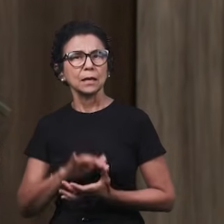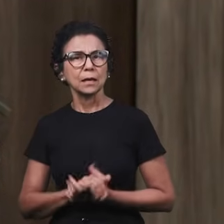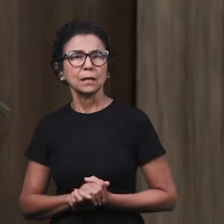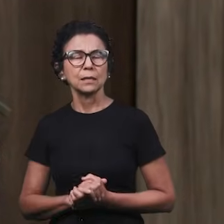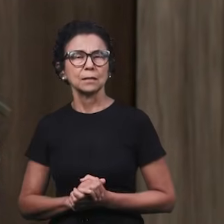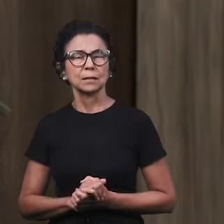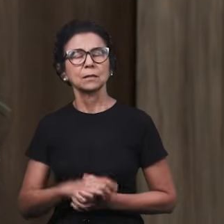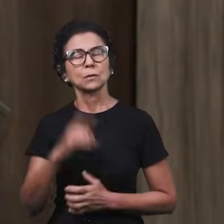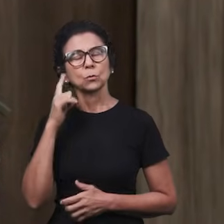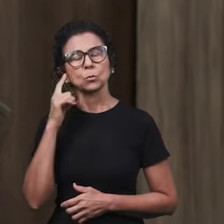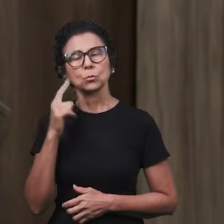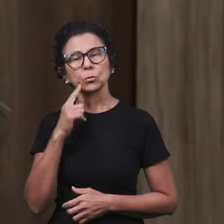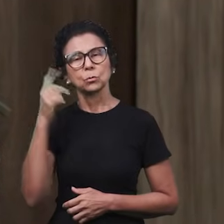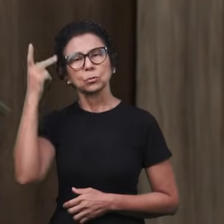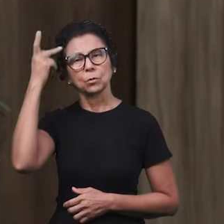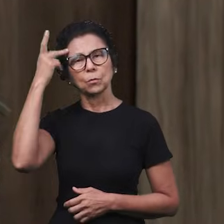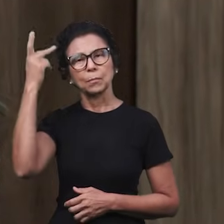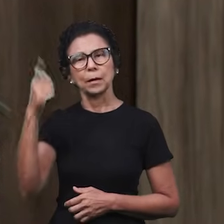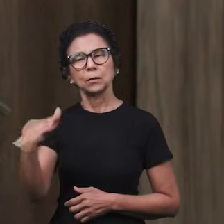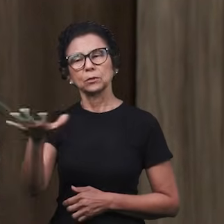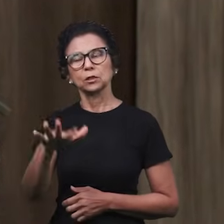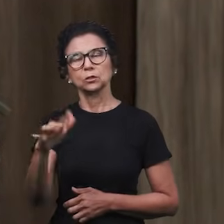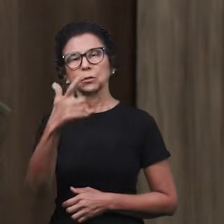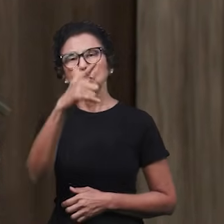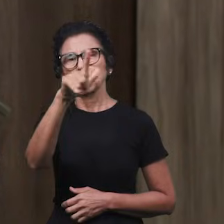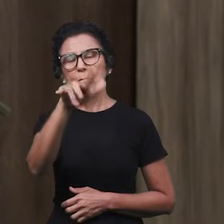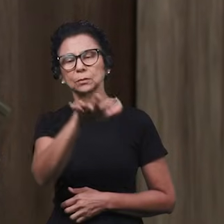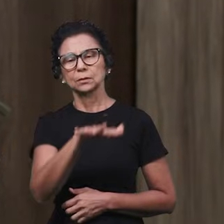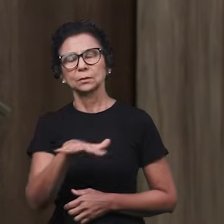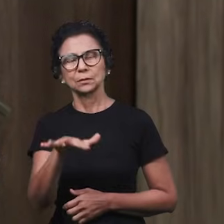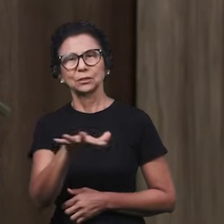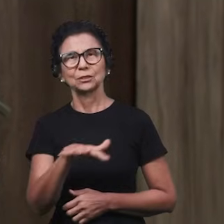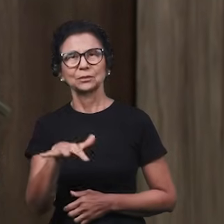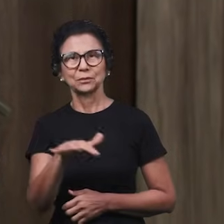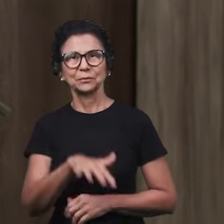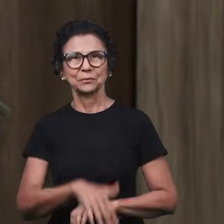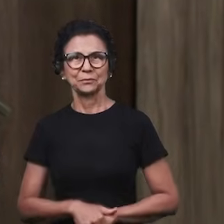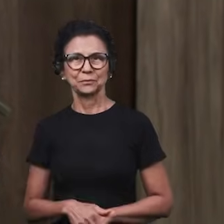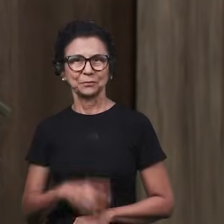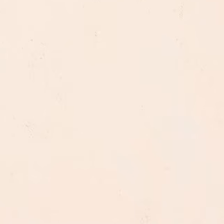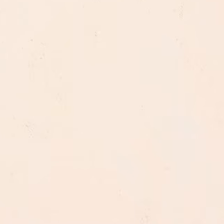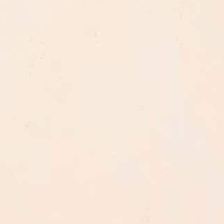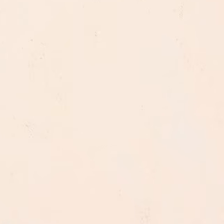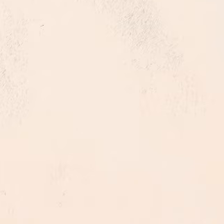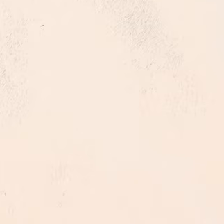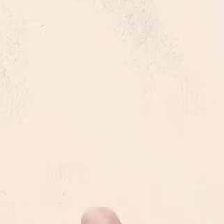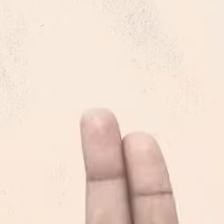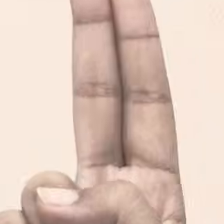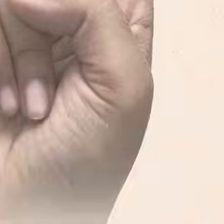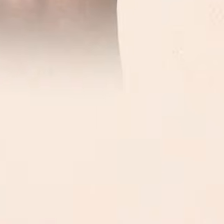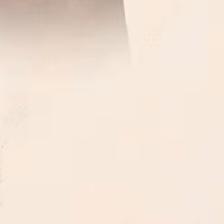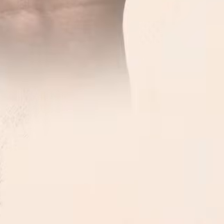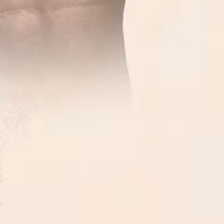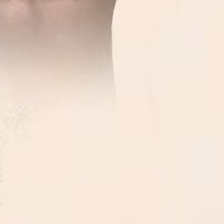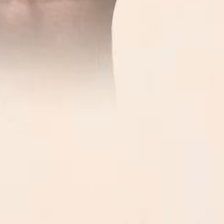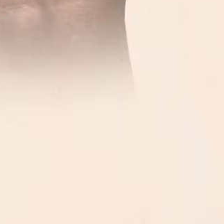também em outras localidades. Eu tenho certeza que os irmãos vão receber uma bênção. Vamos assistir?